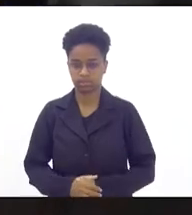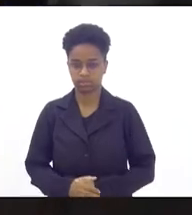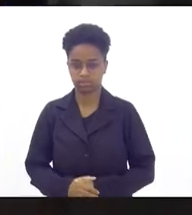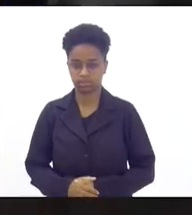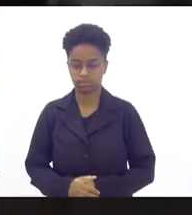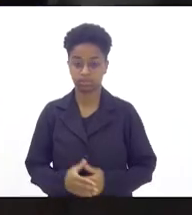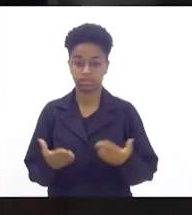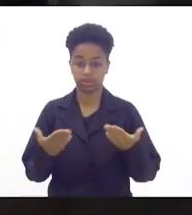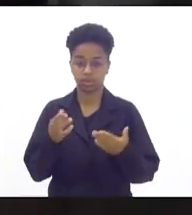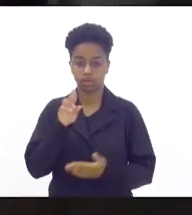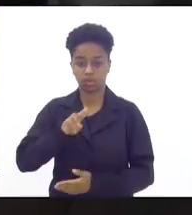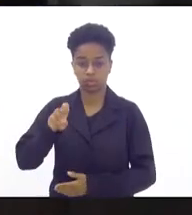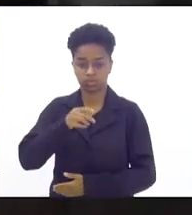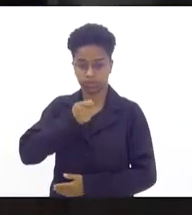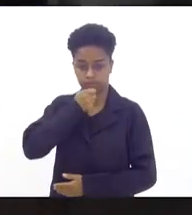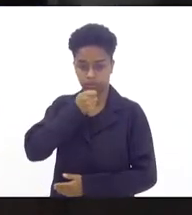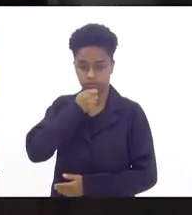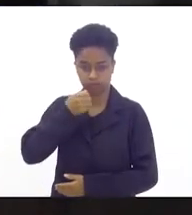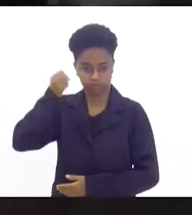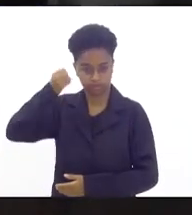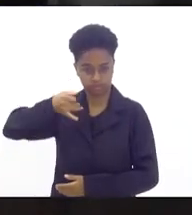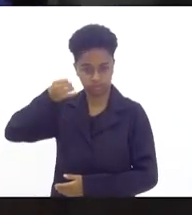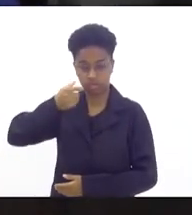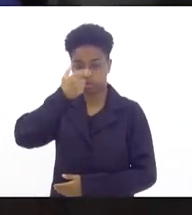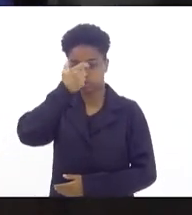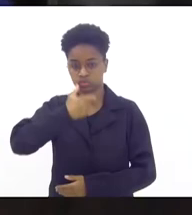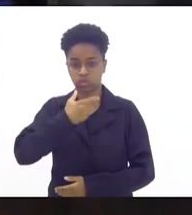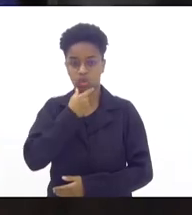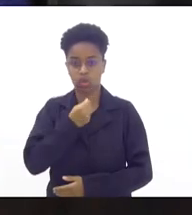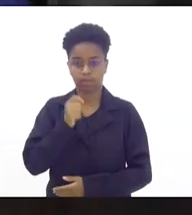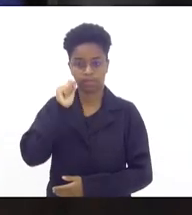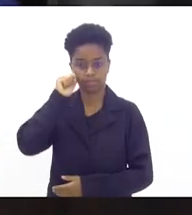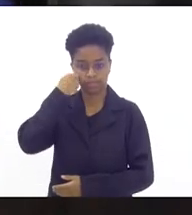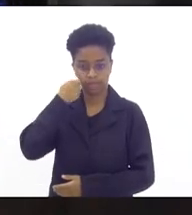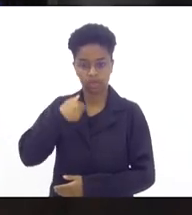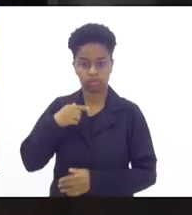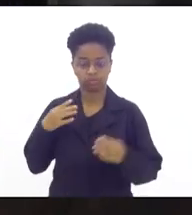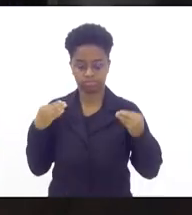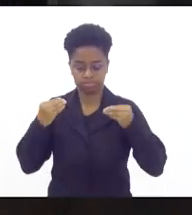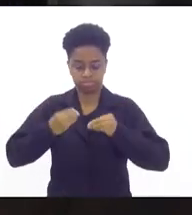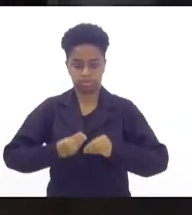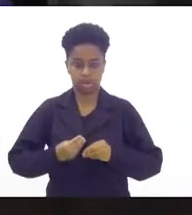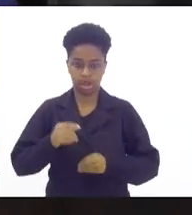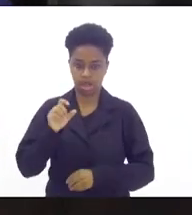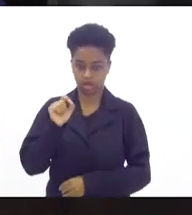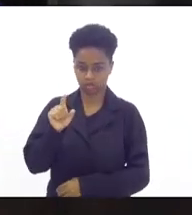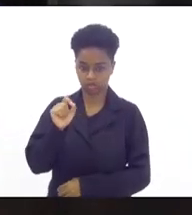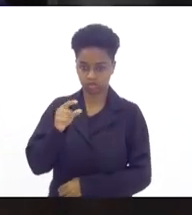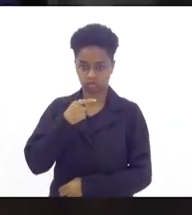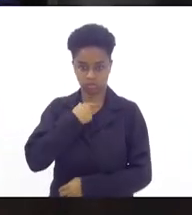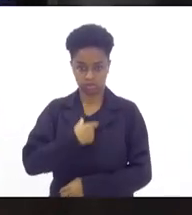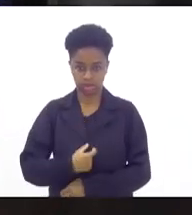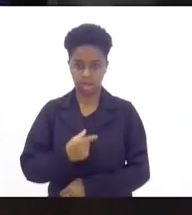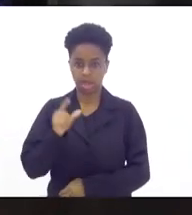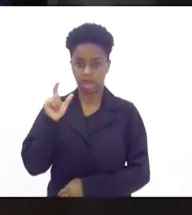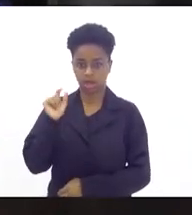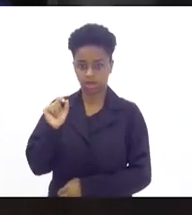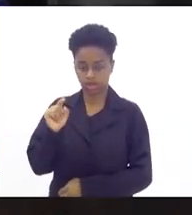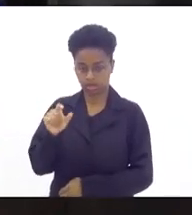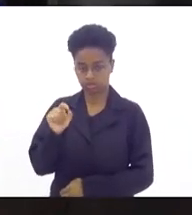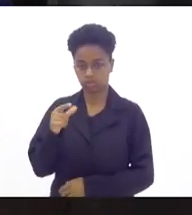fazer minha auto-descrição eu sou um homem negro estou vestido de azul gravata Azul roupa azul